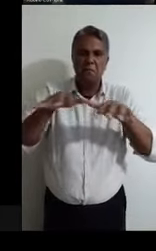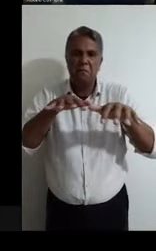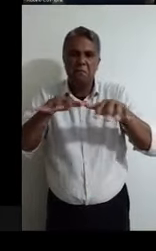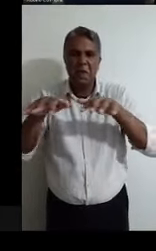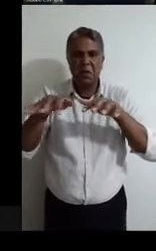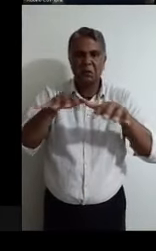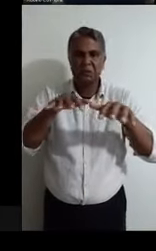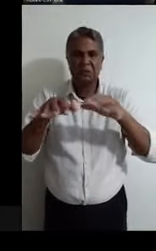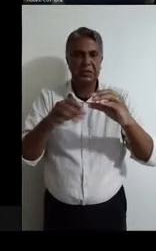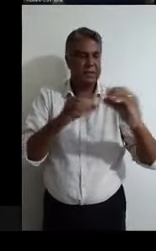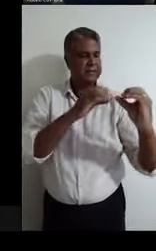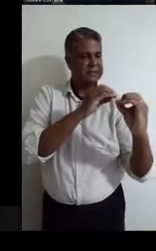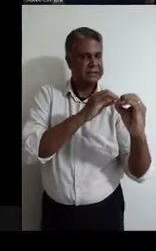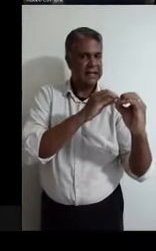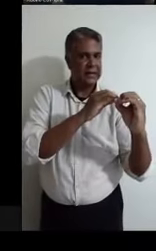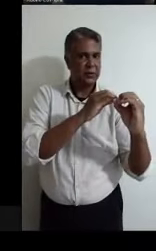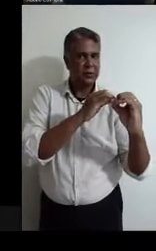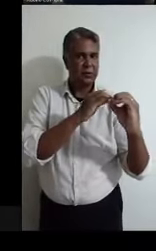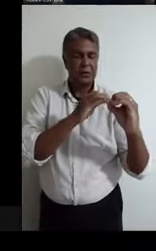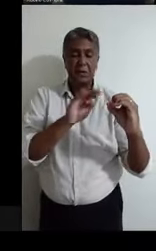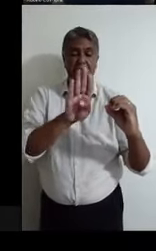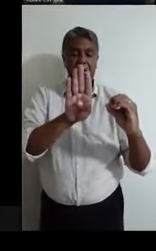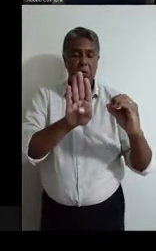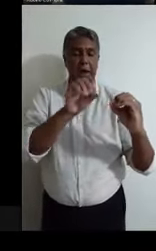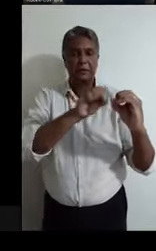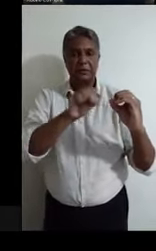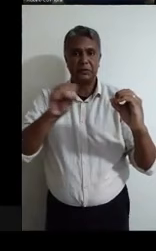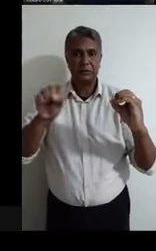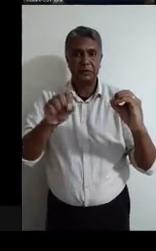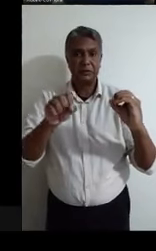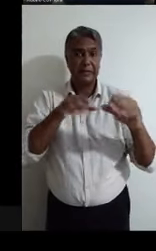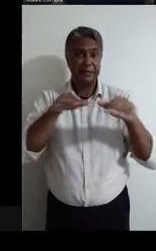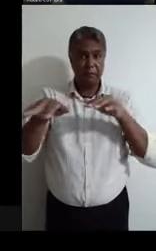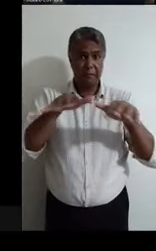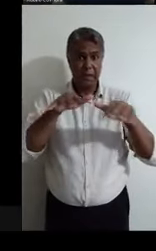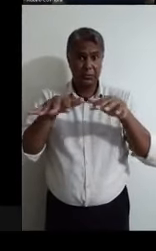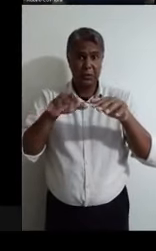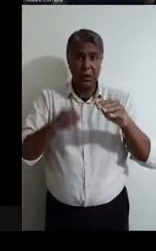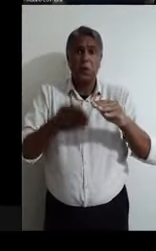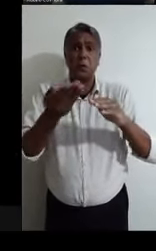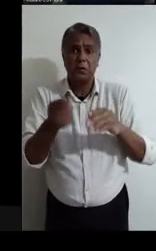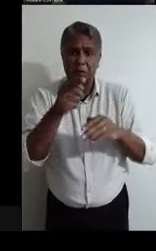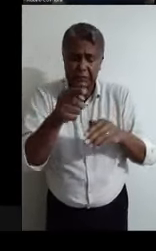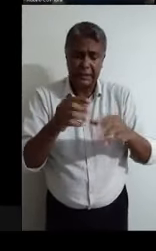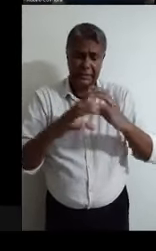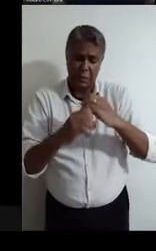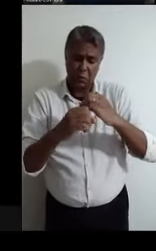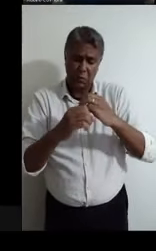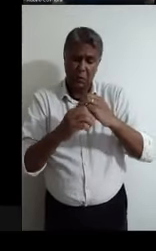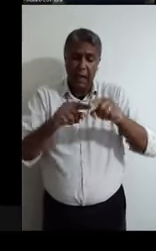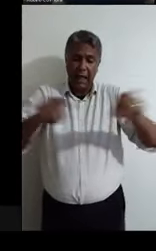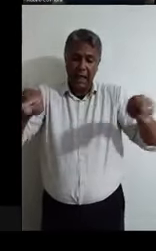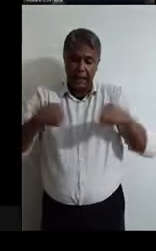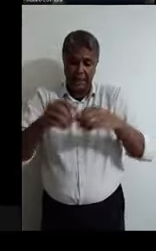entre os instantes 0 e 4 segundos nesse movimento. Quando eu calcular a área embaixo desse gráfico, eu